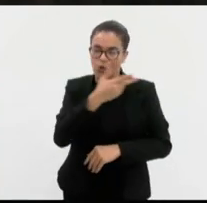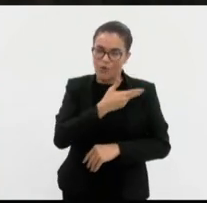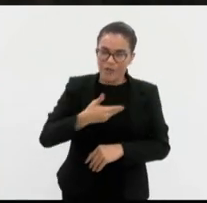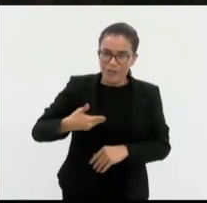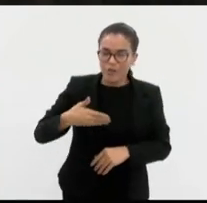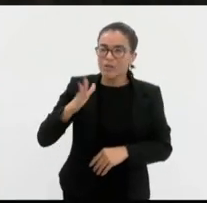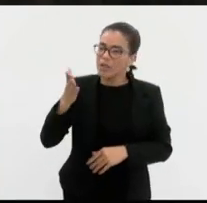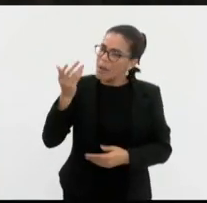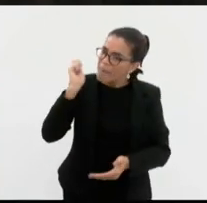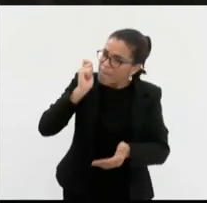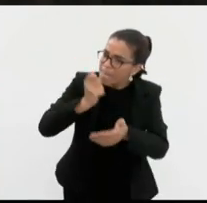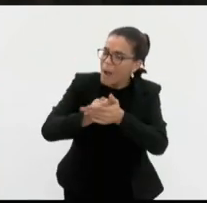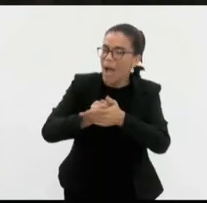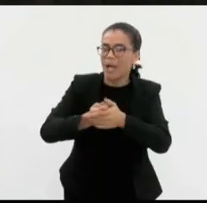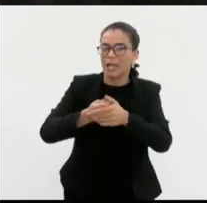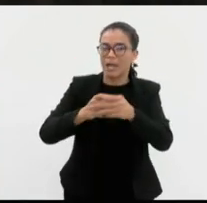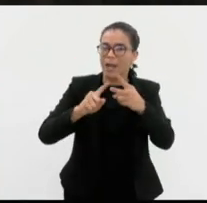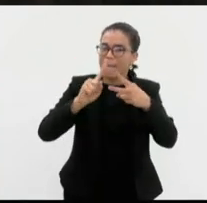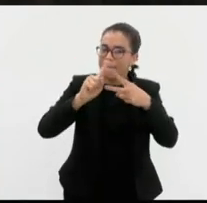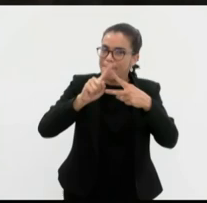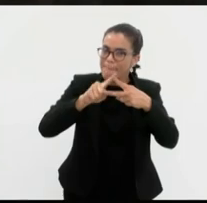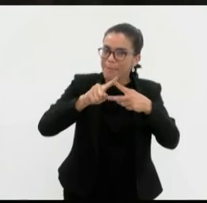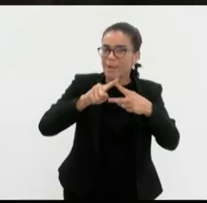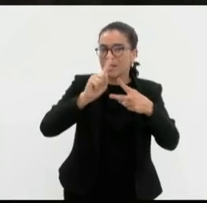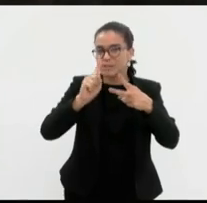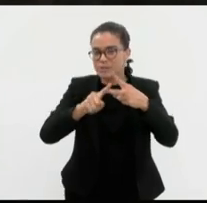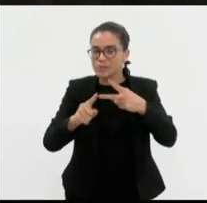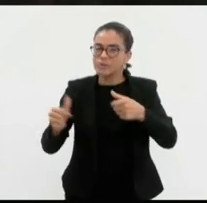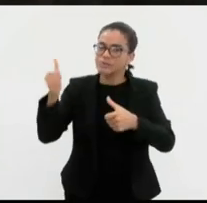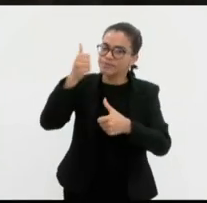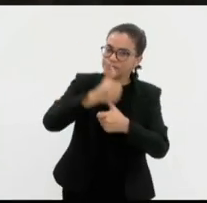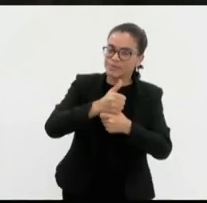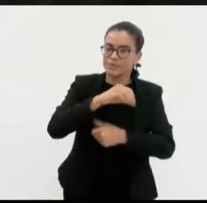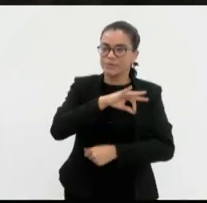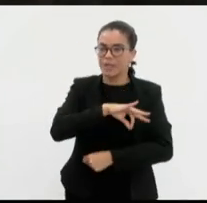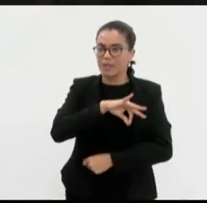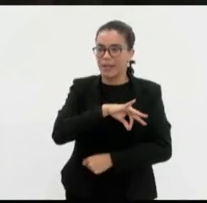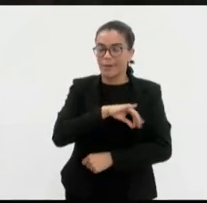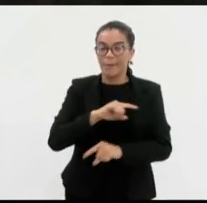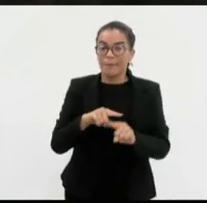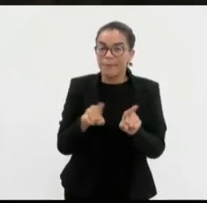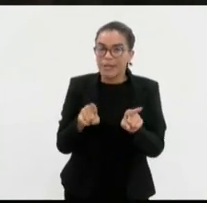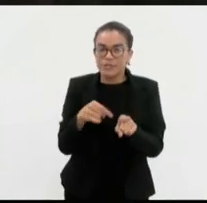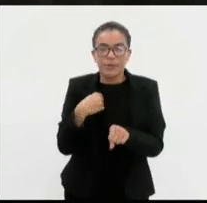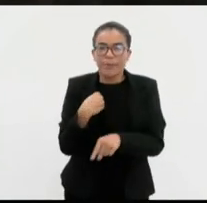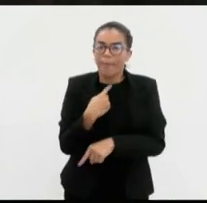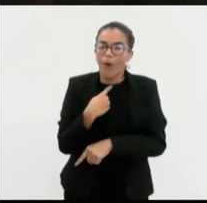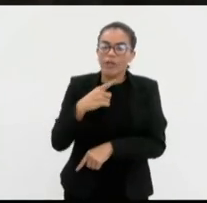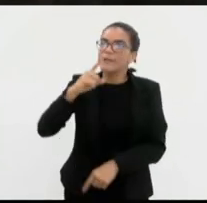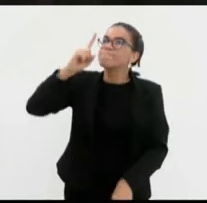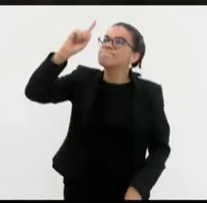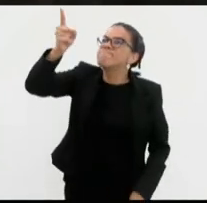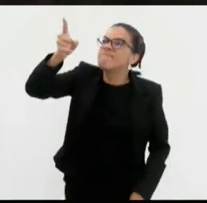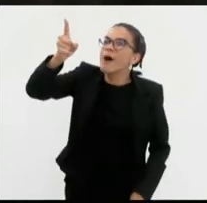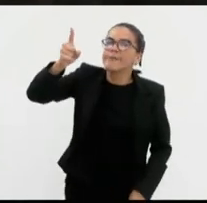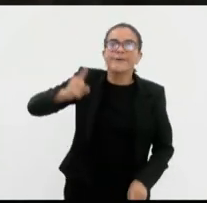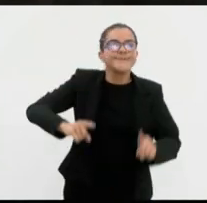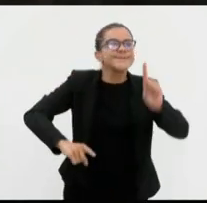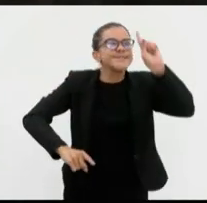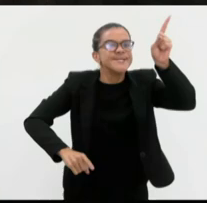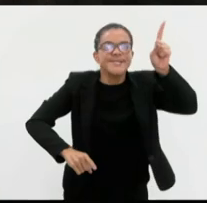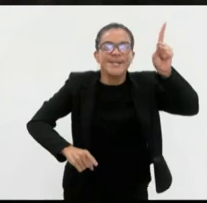a segunda e terceira parcela da reposição salarial mas a gente não pode determinar que pague a gente tem